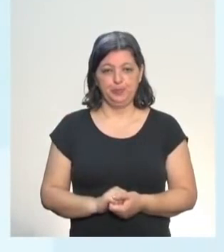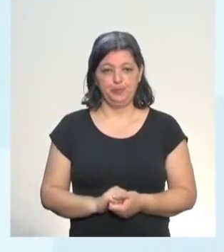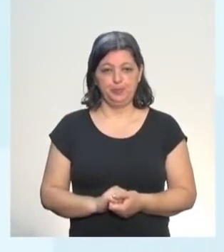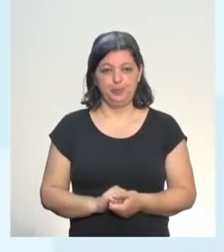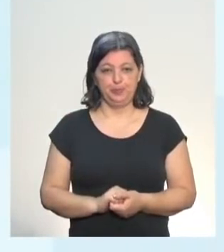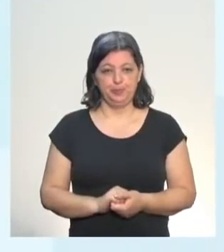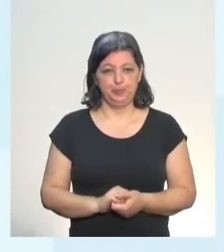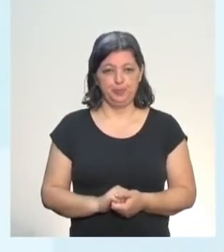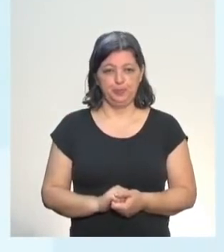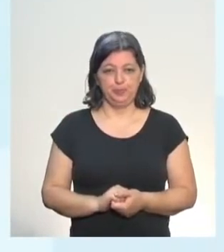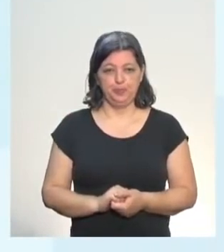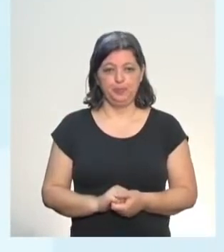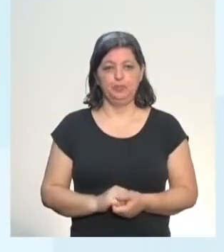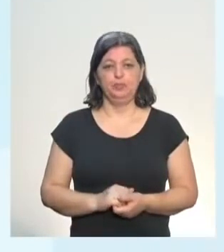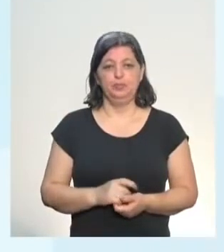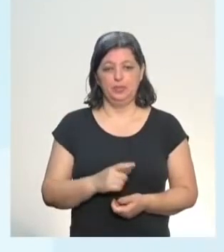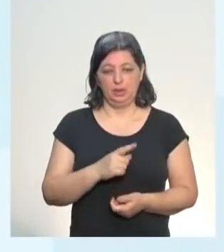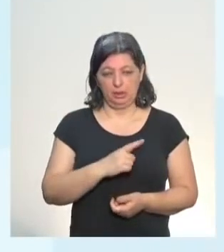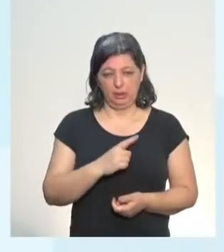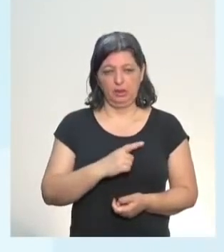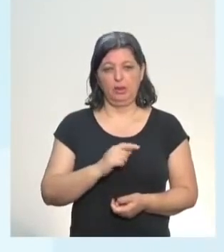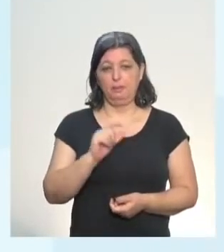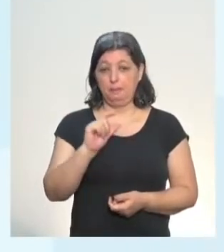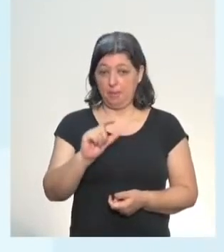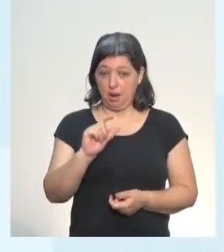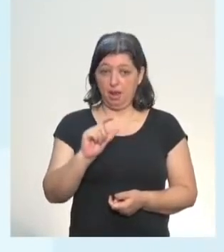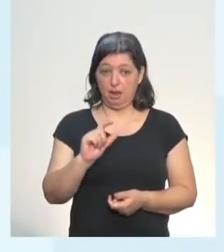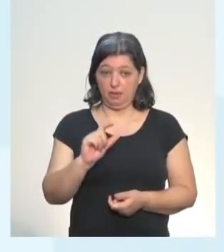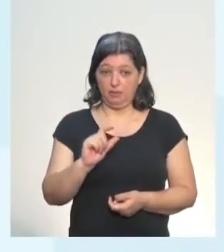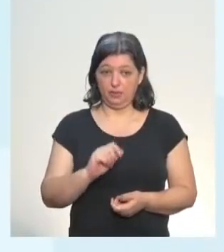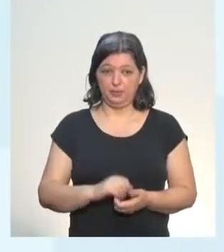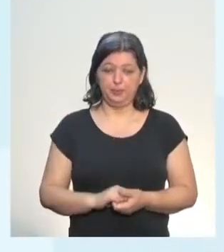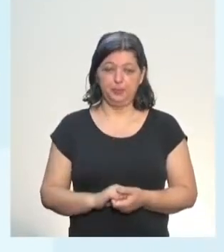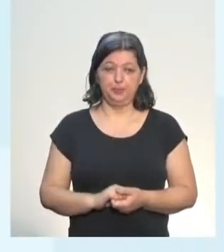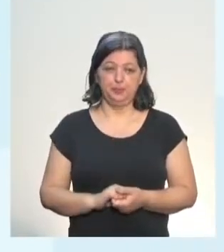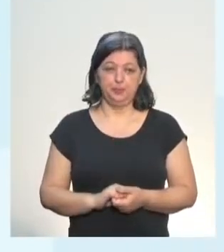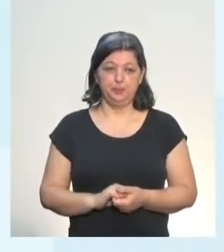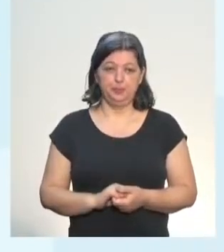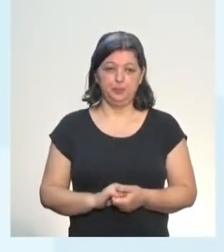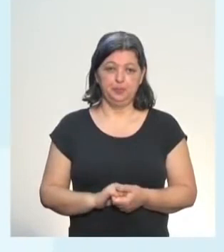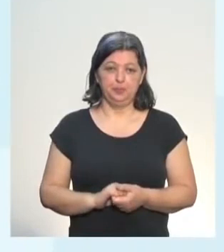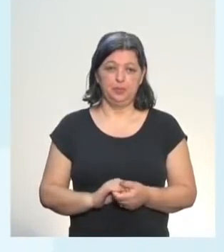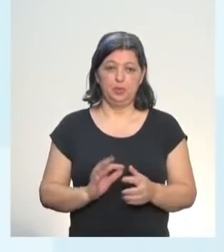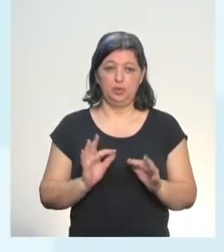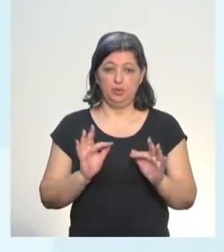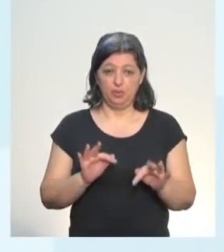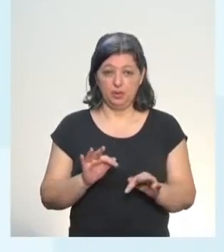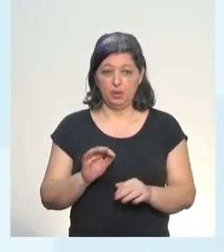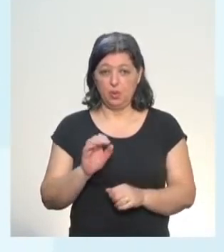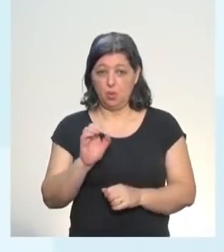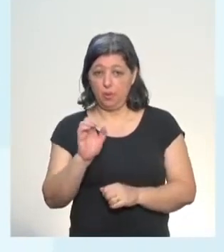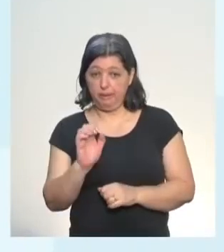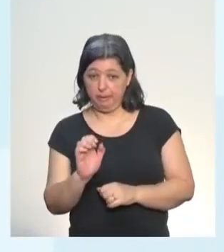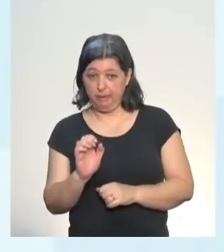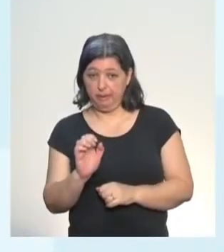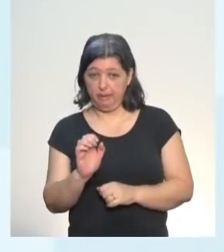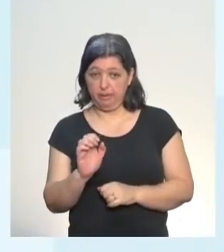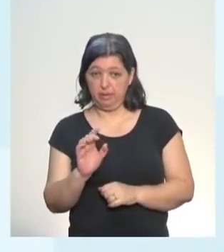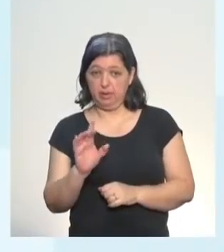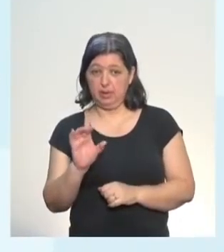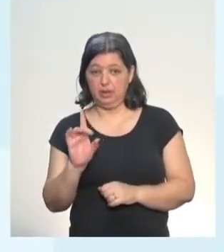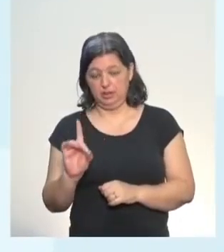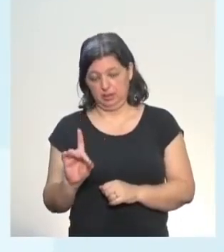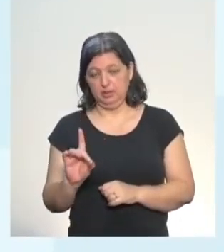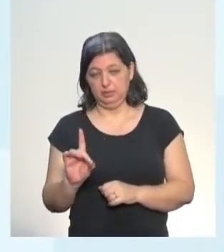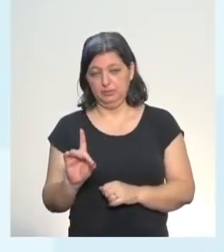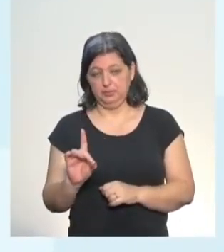o compose, e aí já tem um E aí, né, João? Então precisa só de mais um Dzinho, então